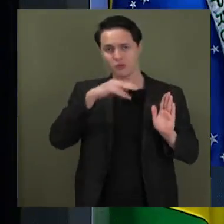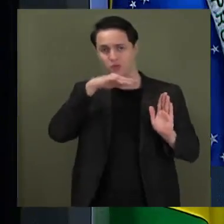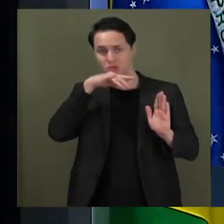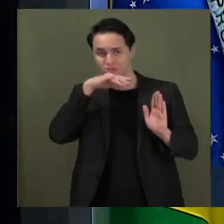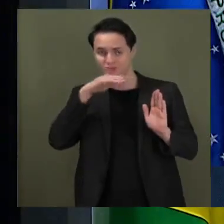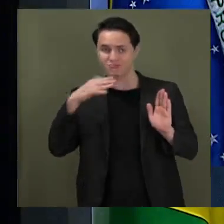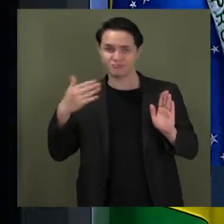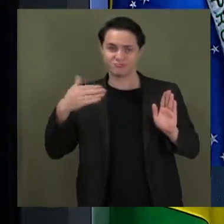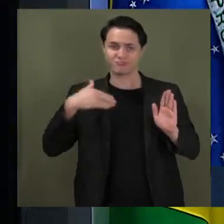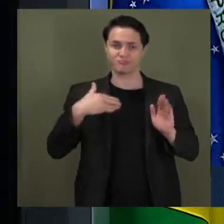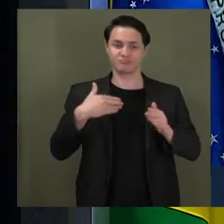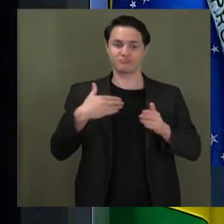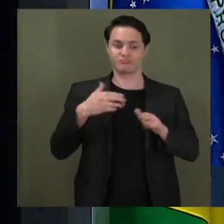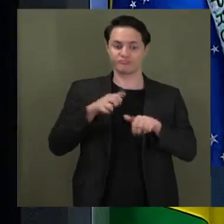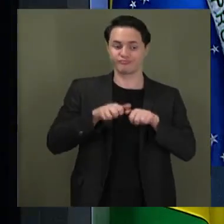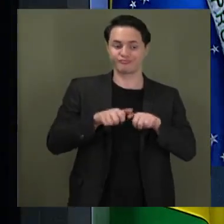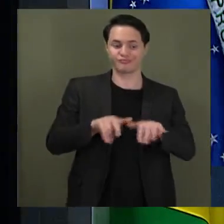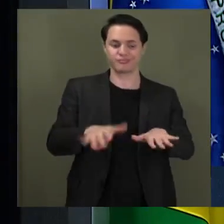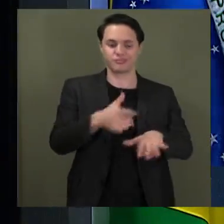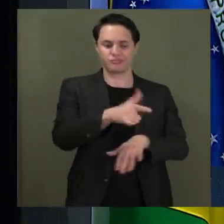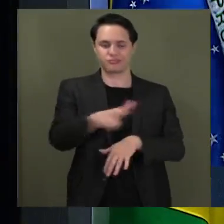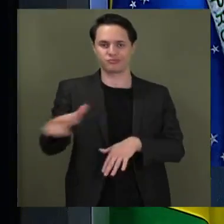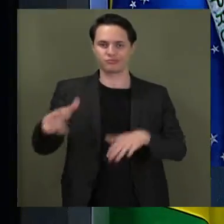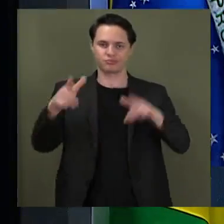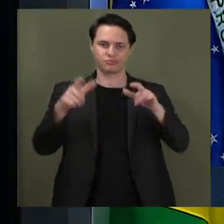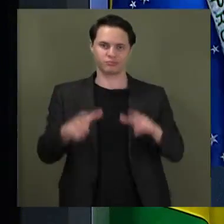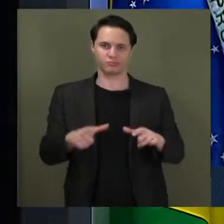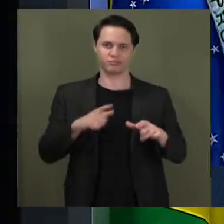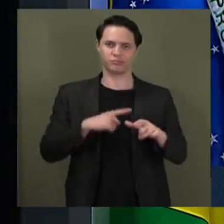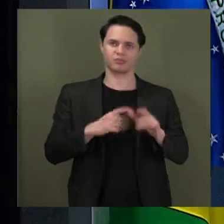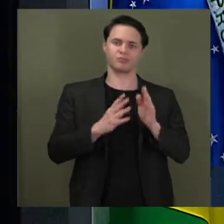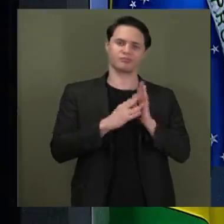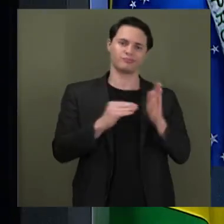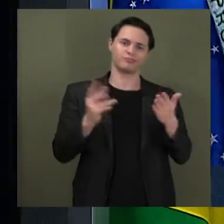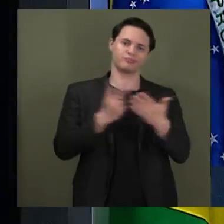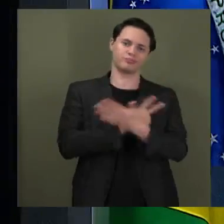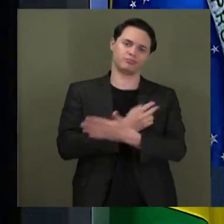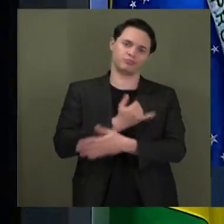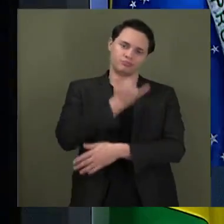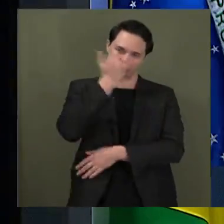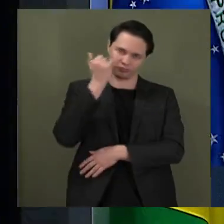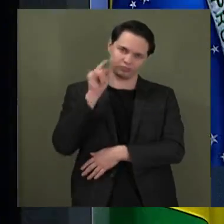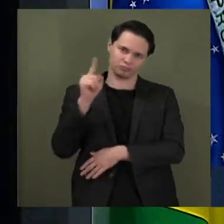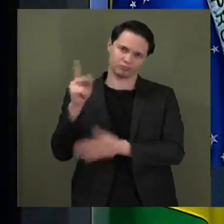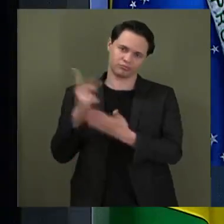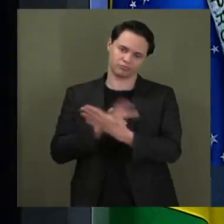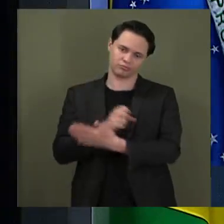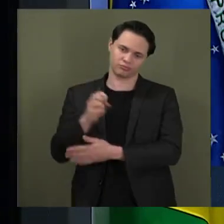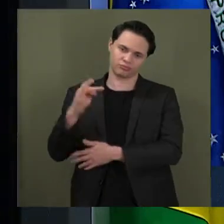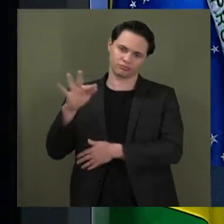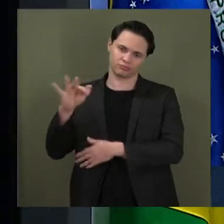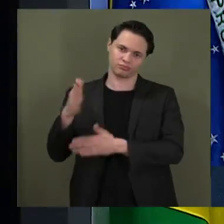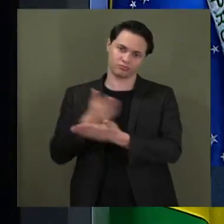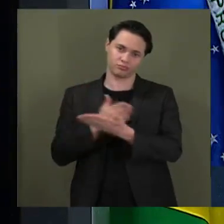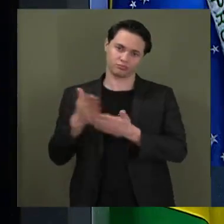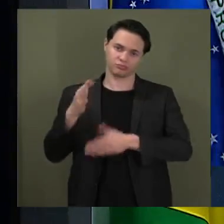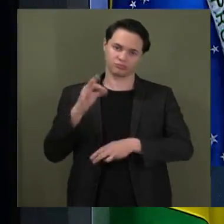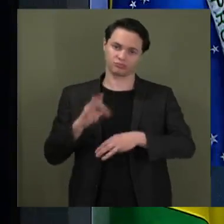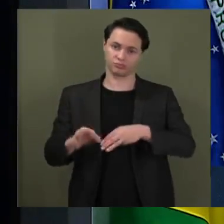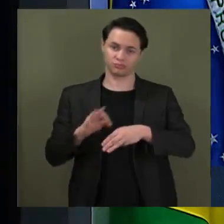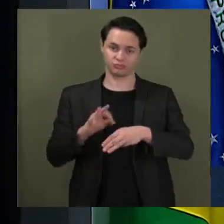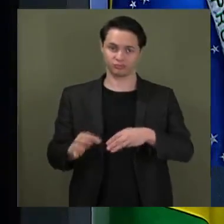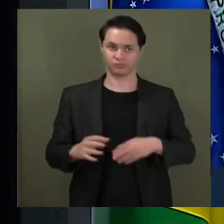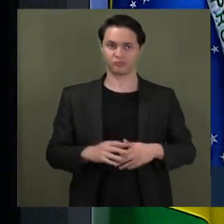a descer em outras instâncias o exemplo equivocado que vem de alguns ministros do Supremo